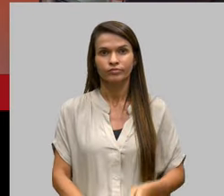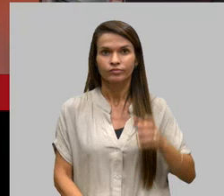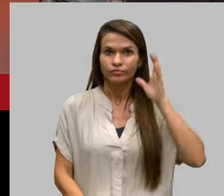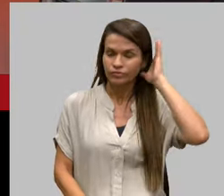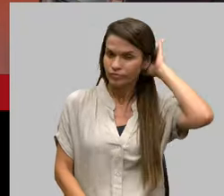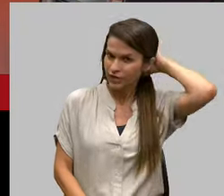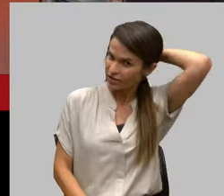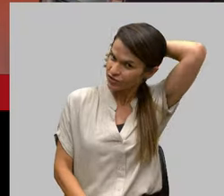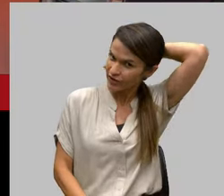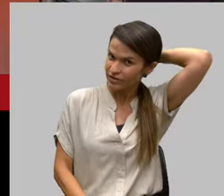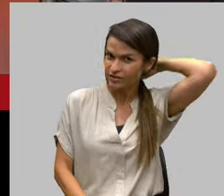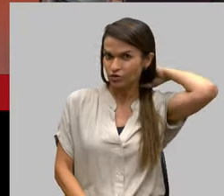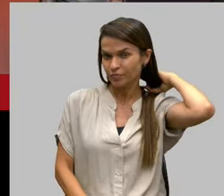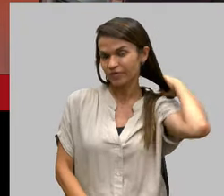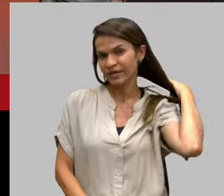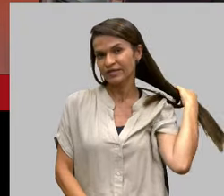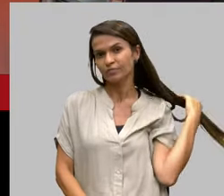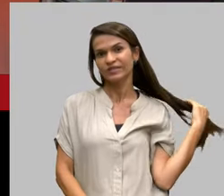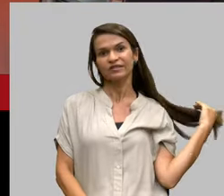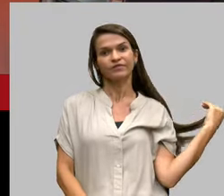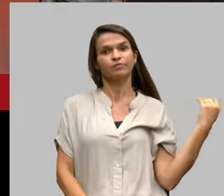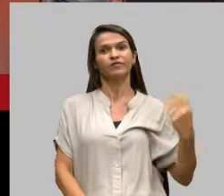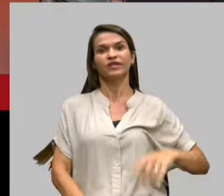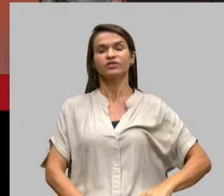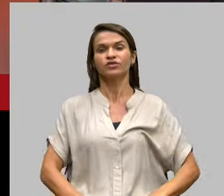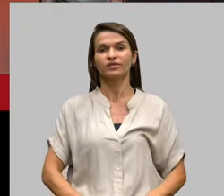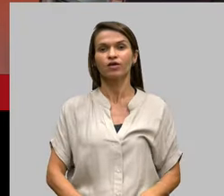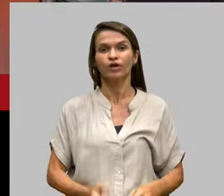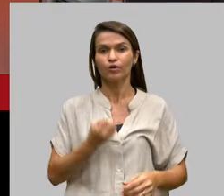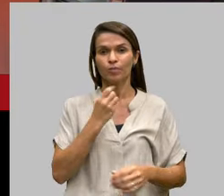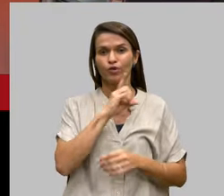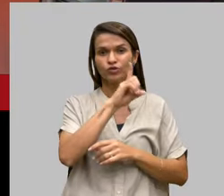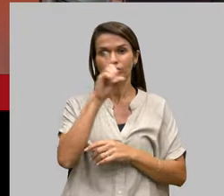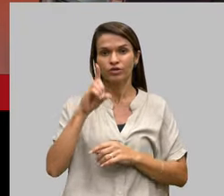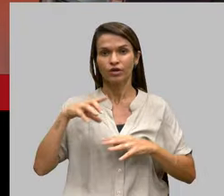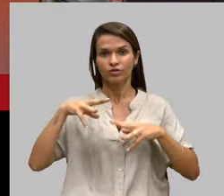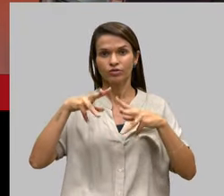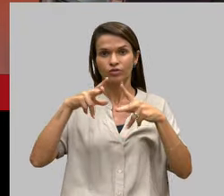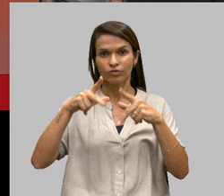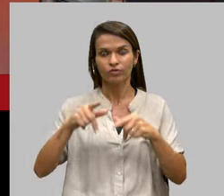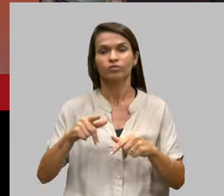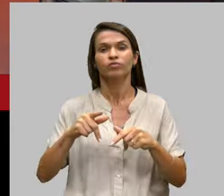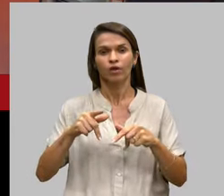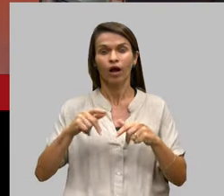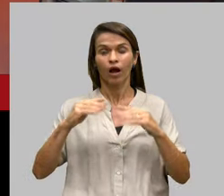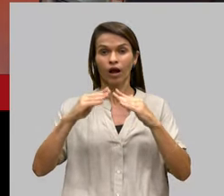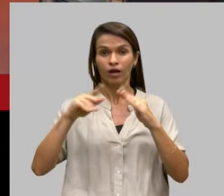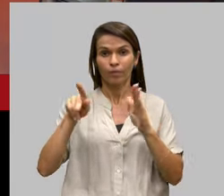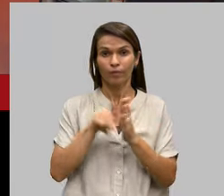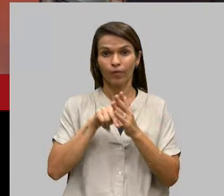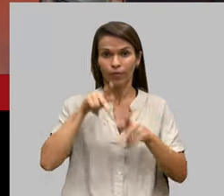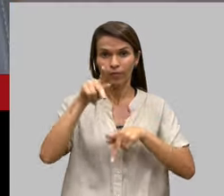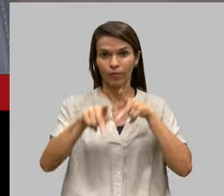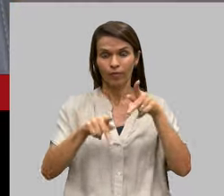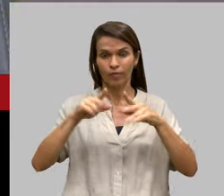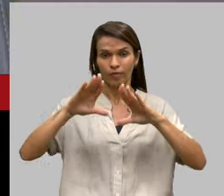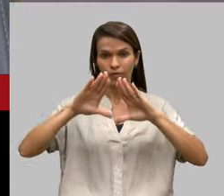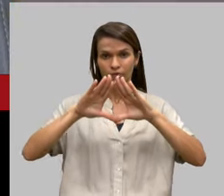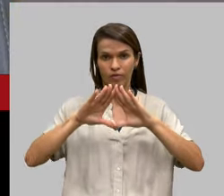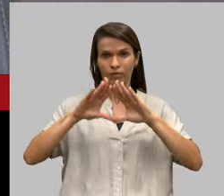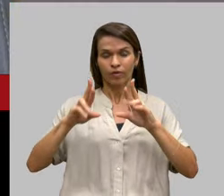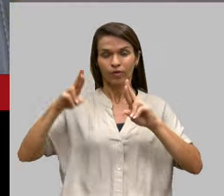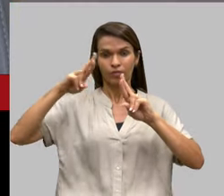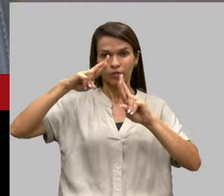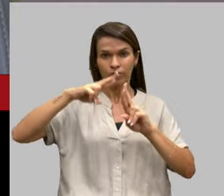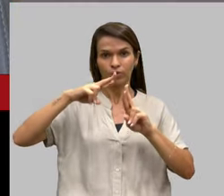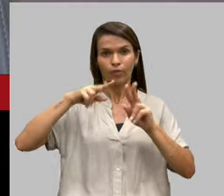Social Bom Bom dia a todos estamos aqui na casa do Povo né a casa do Povo Mineiro os representantes do povo Mineiro